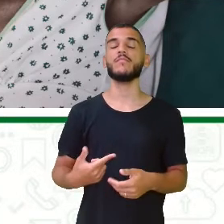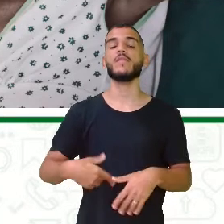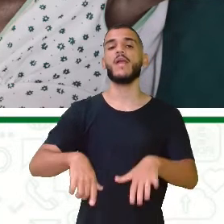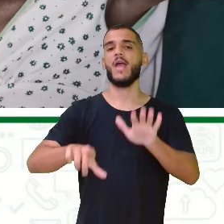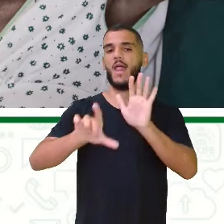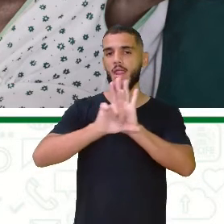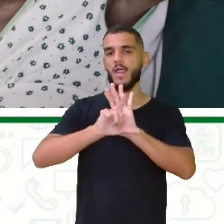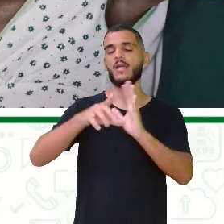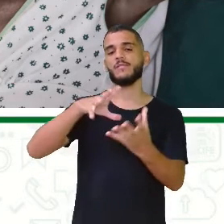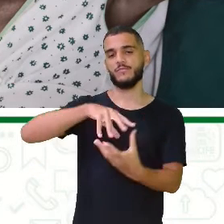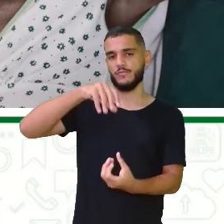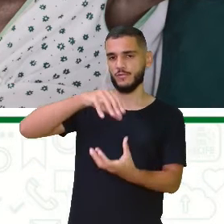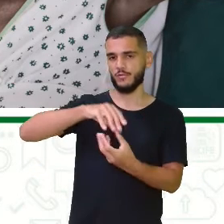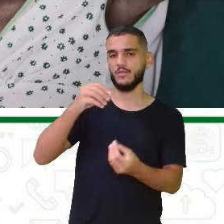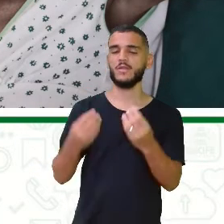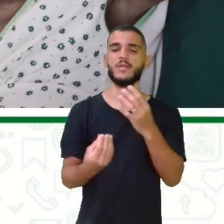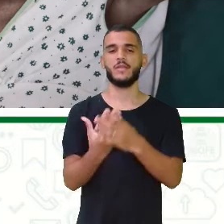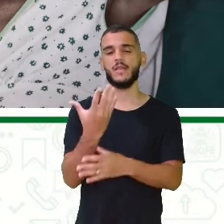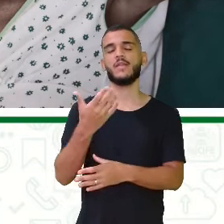uma lei federal de número